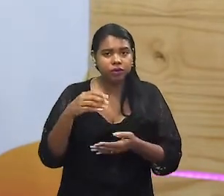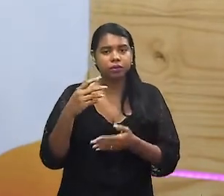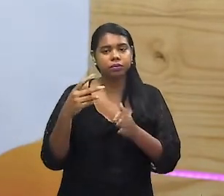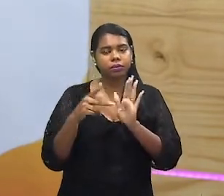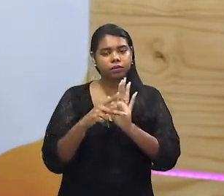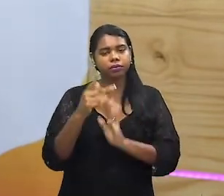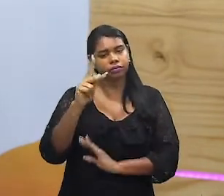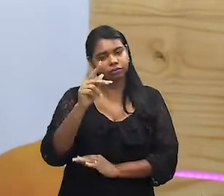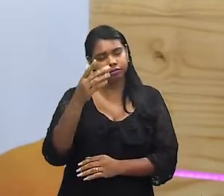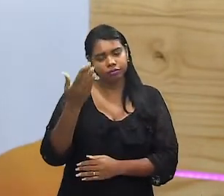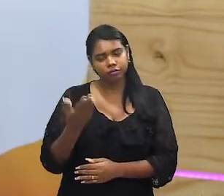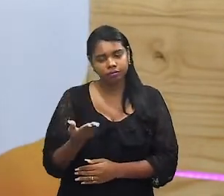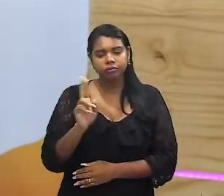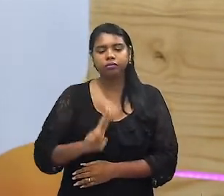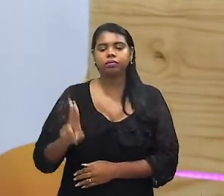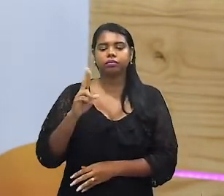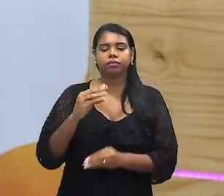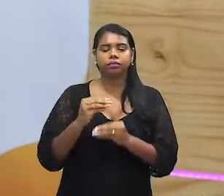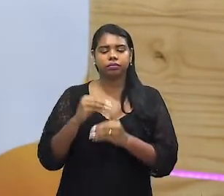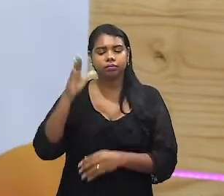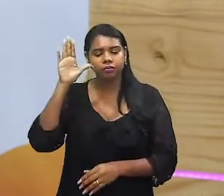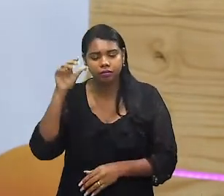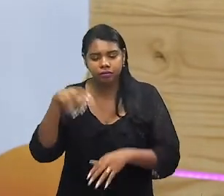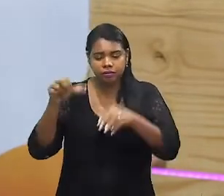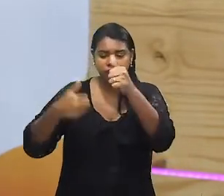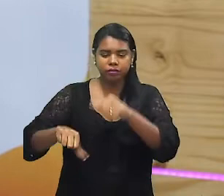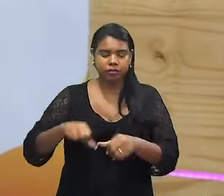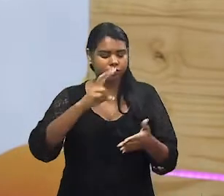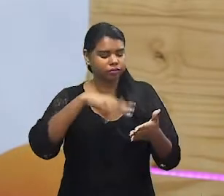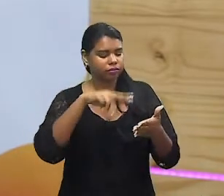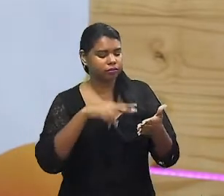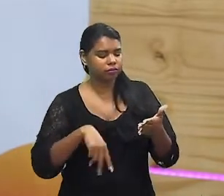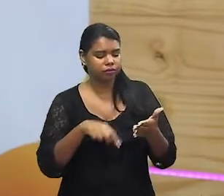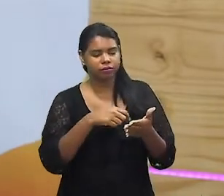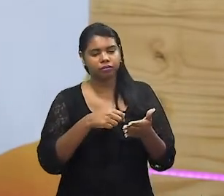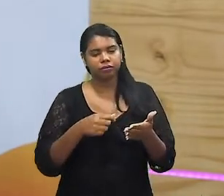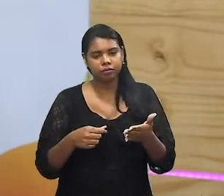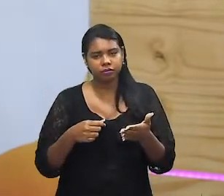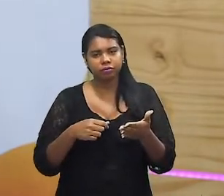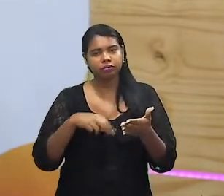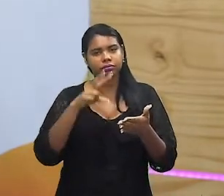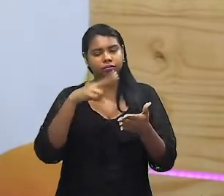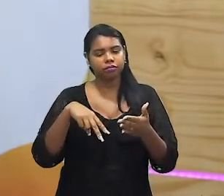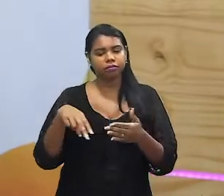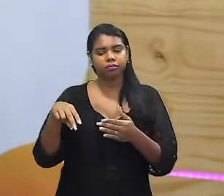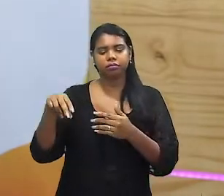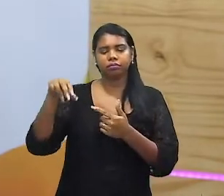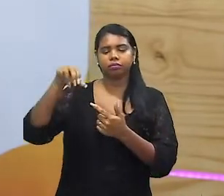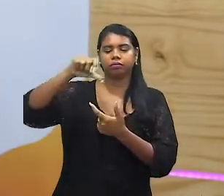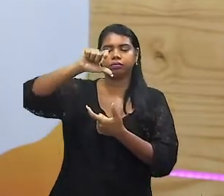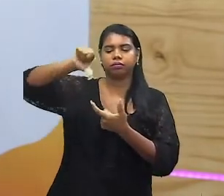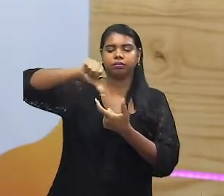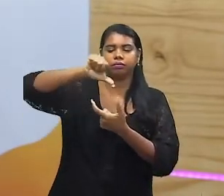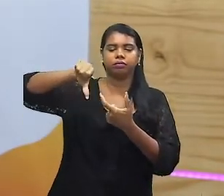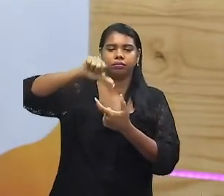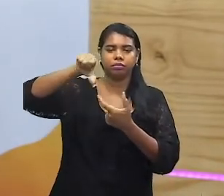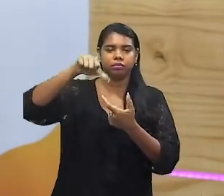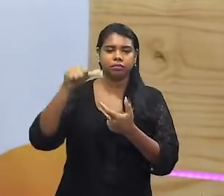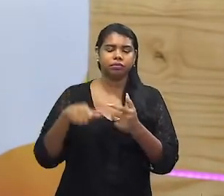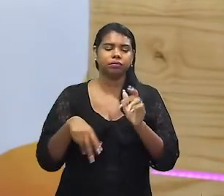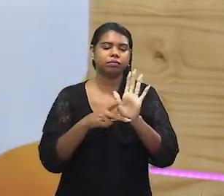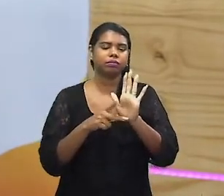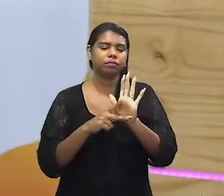enfim, e usar para consulta para fazer as suas atividades e as suas leituras e reflexões sobre o projeto de